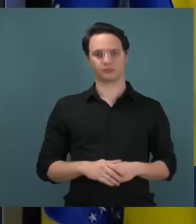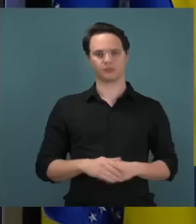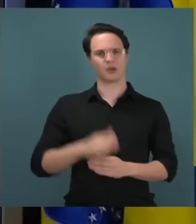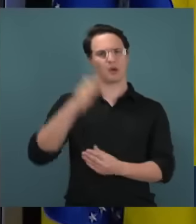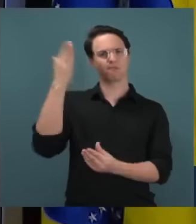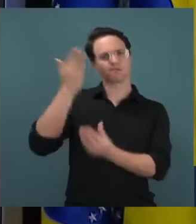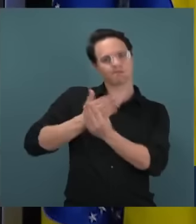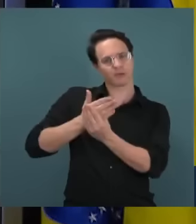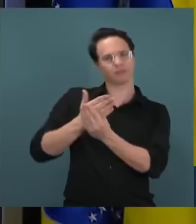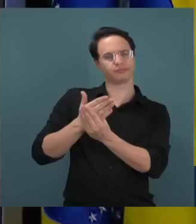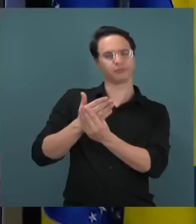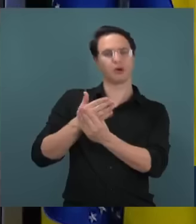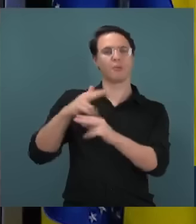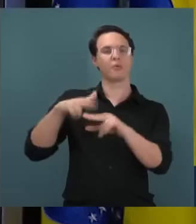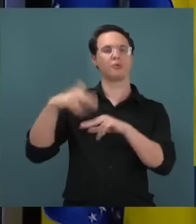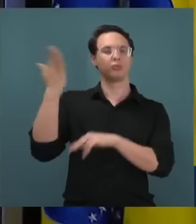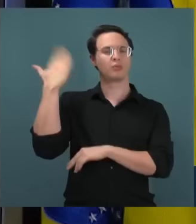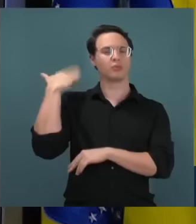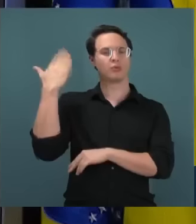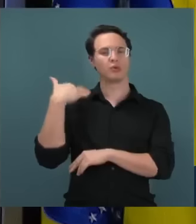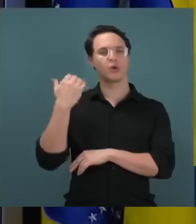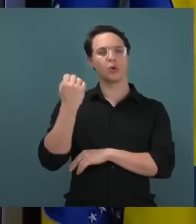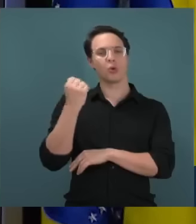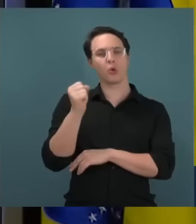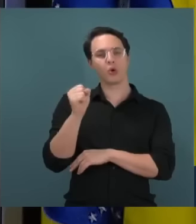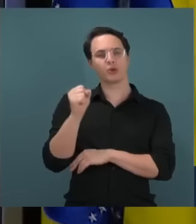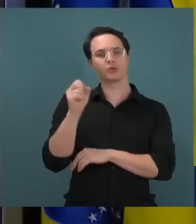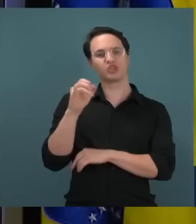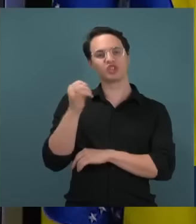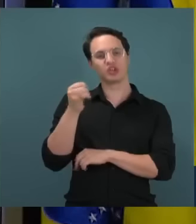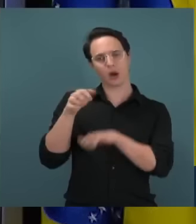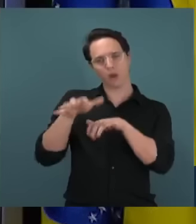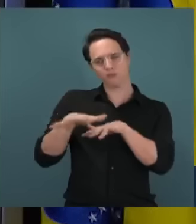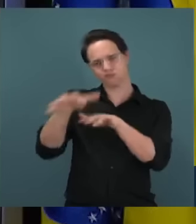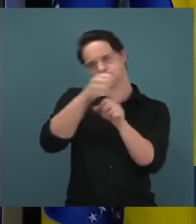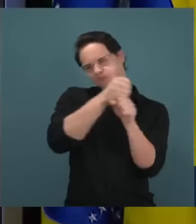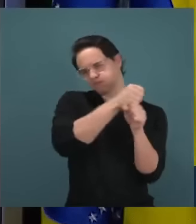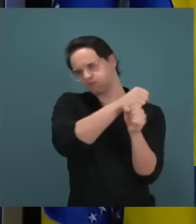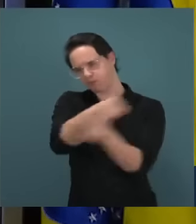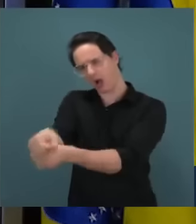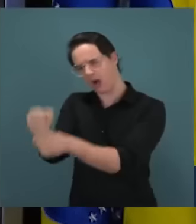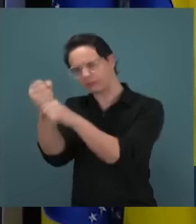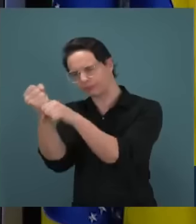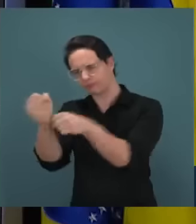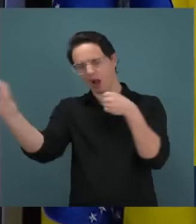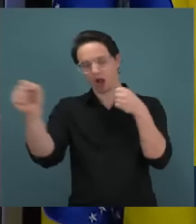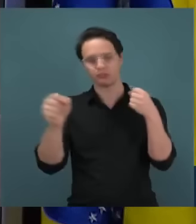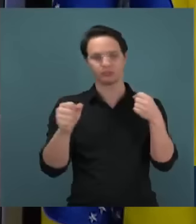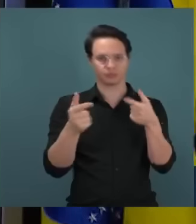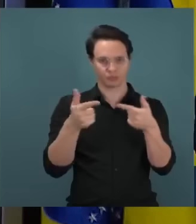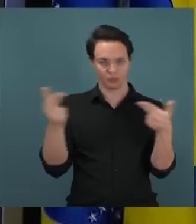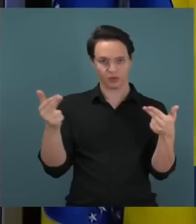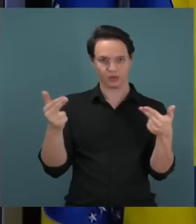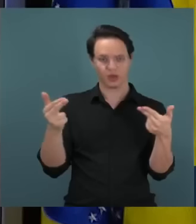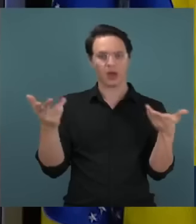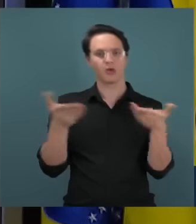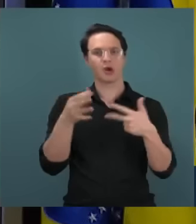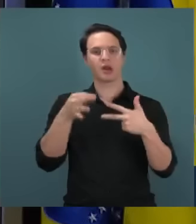do dia 8 de janeiro, o STF assume o papel de um tribunal de inquisição, babando de